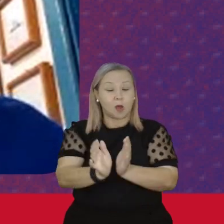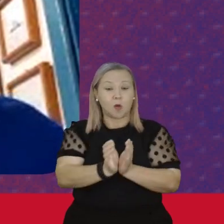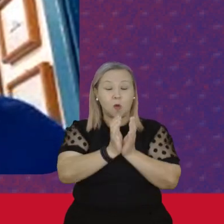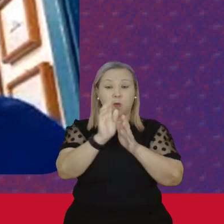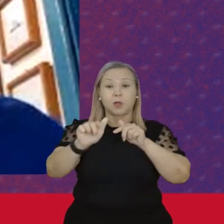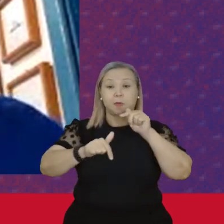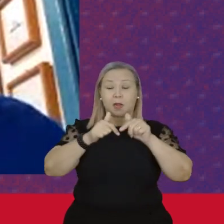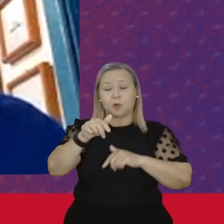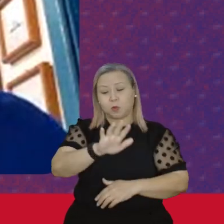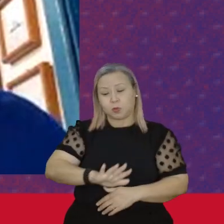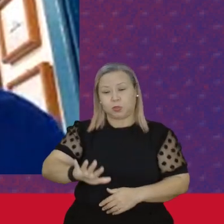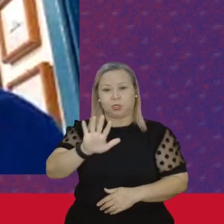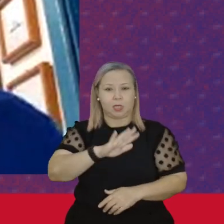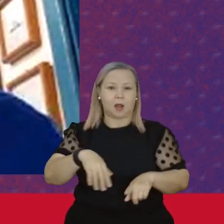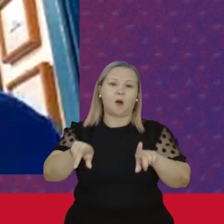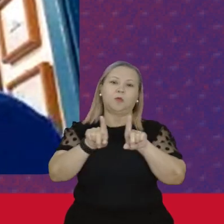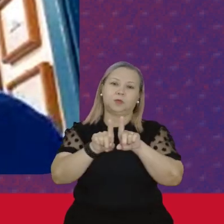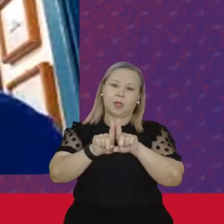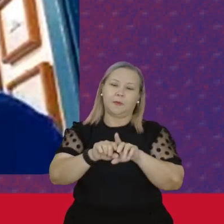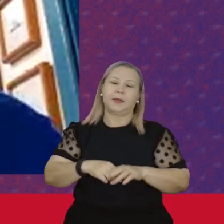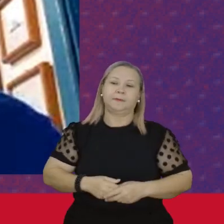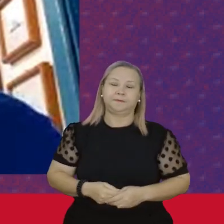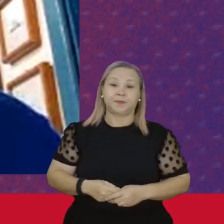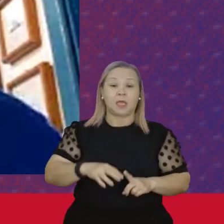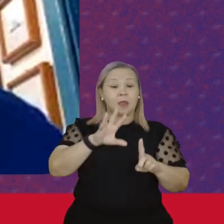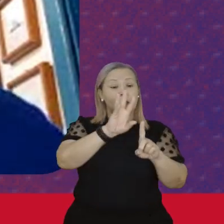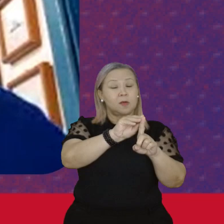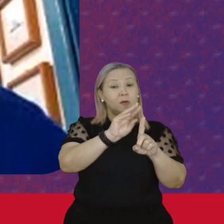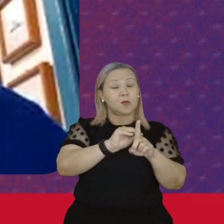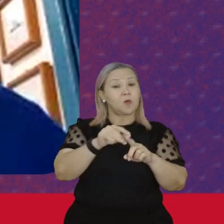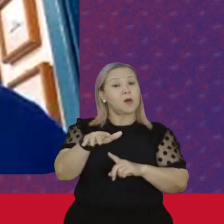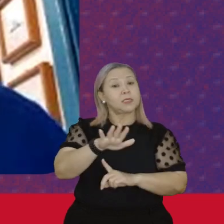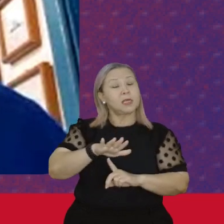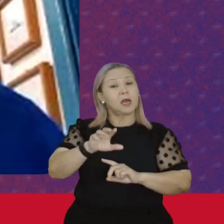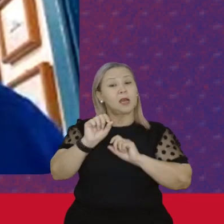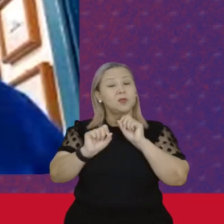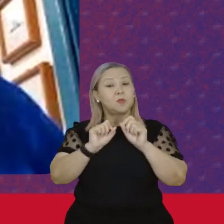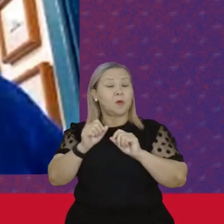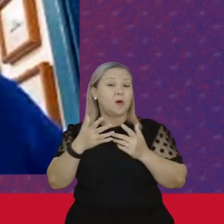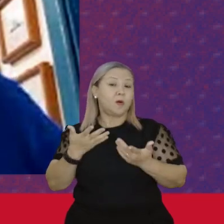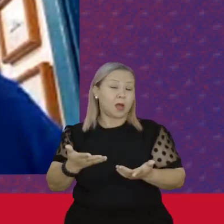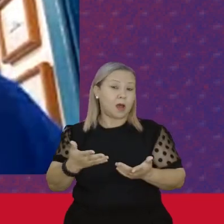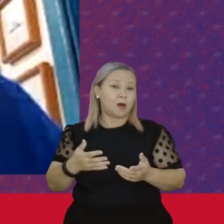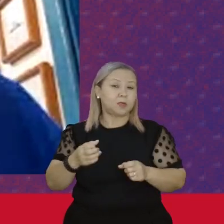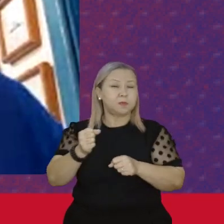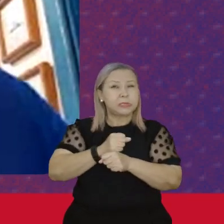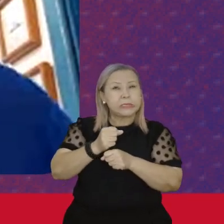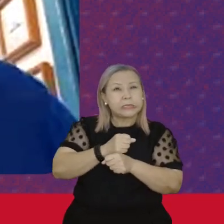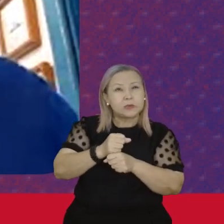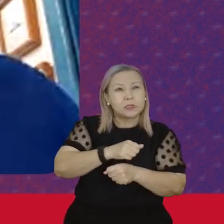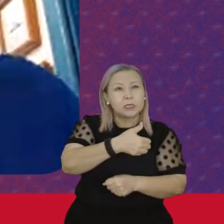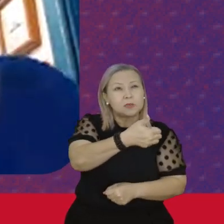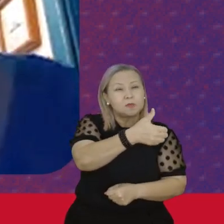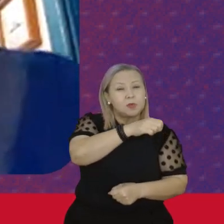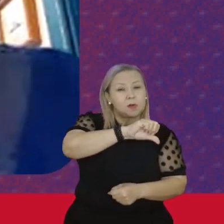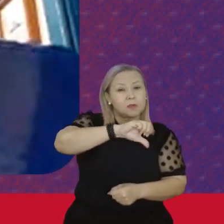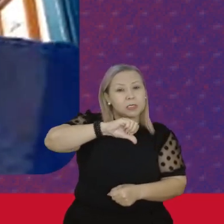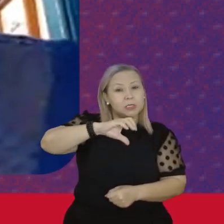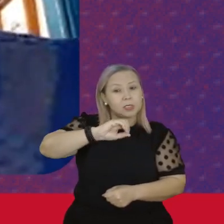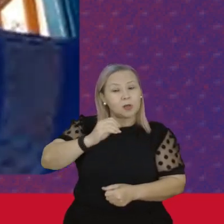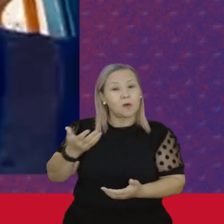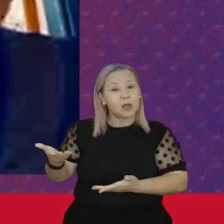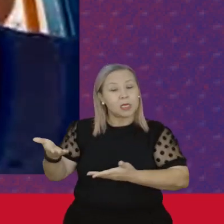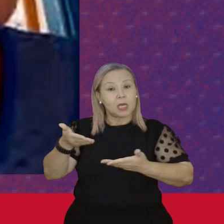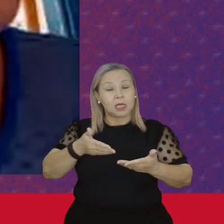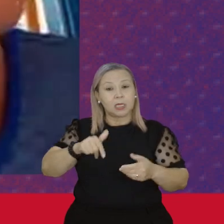trabalhadora em geral. Né? E o assédio moral é uma figura que ela que trouxe nos anos 90 aqui para o Brasil,